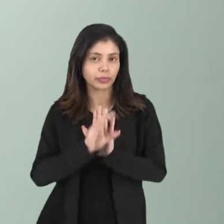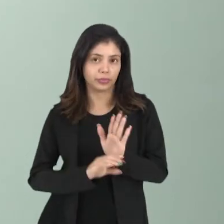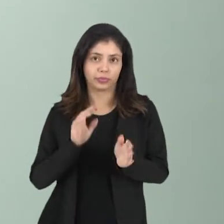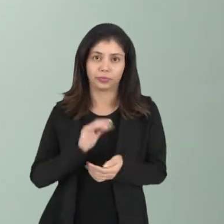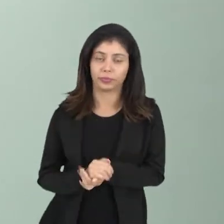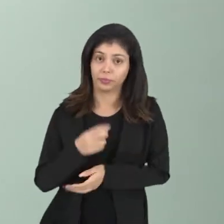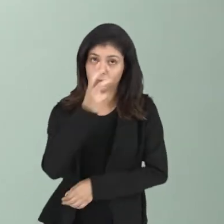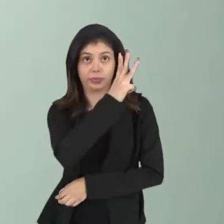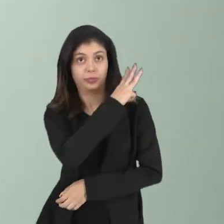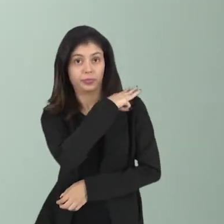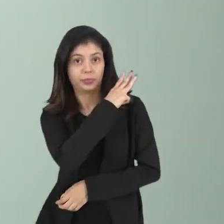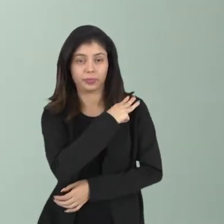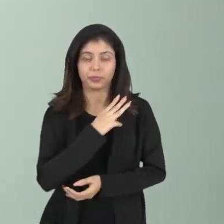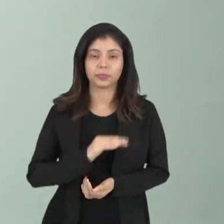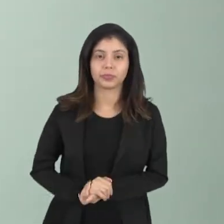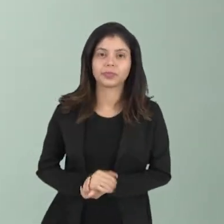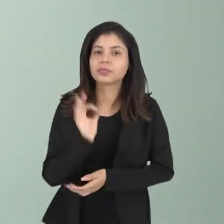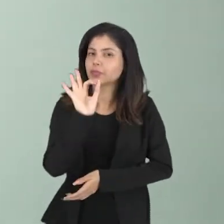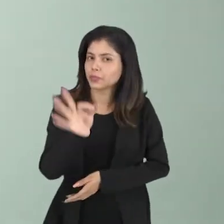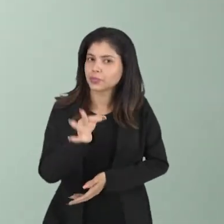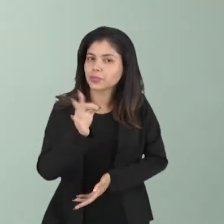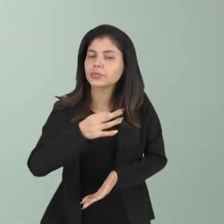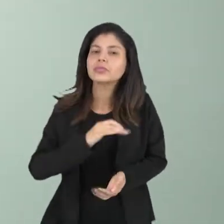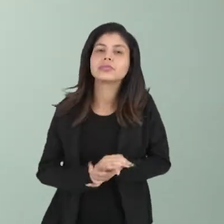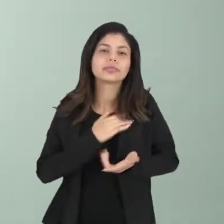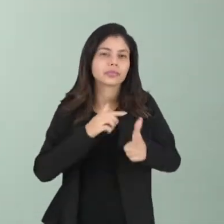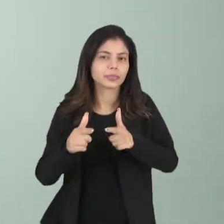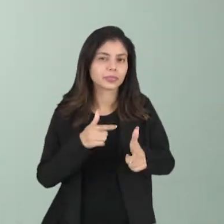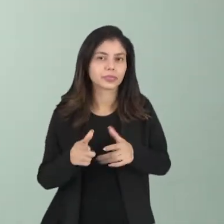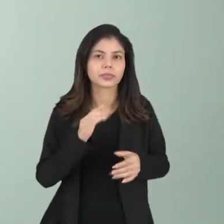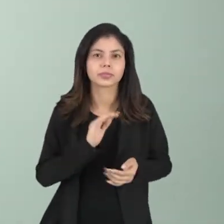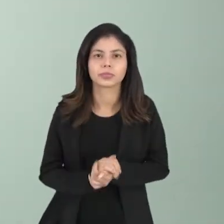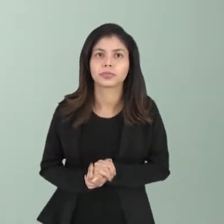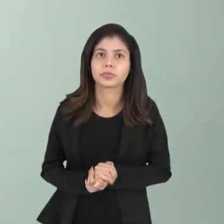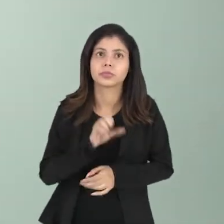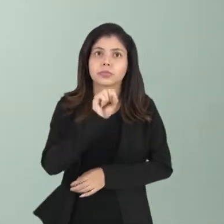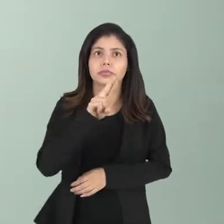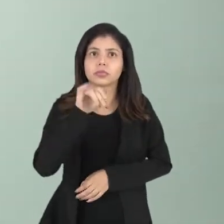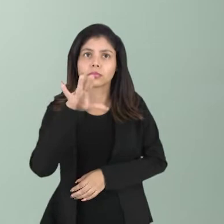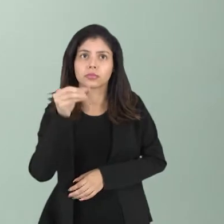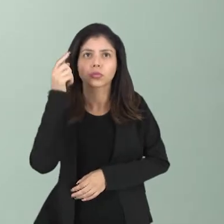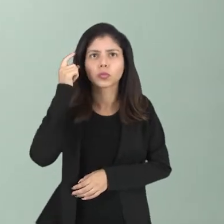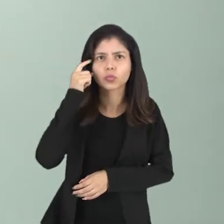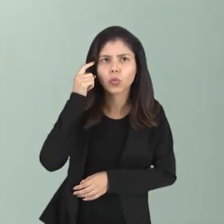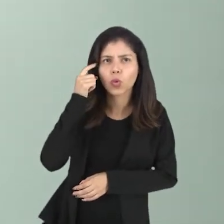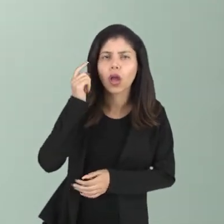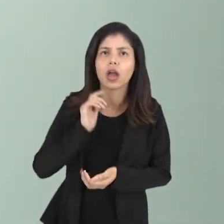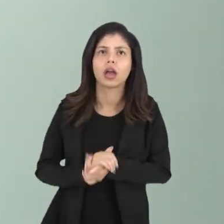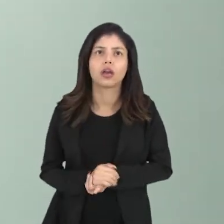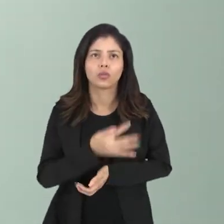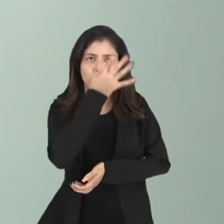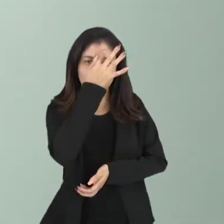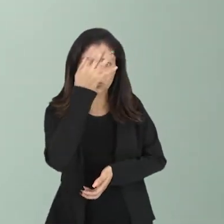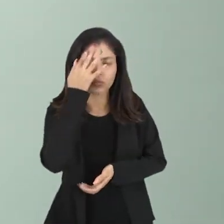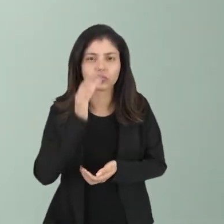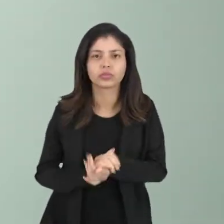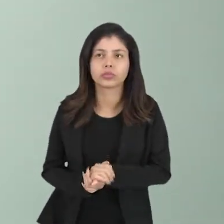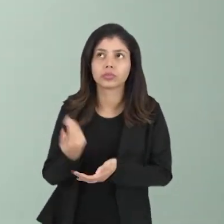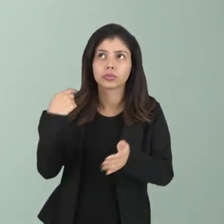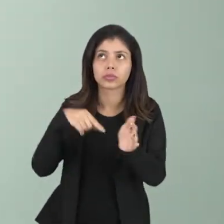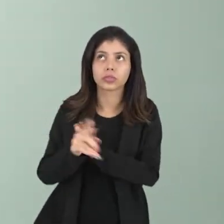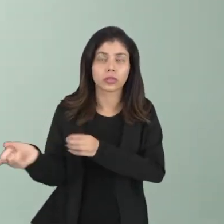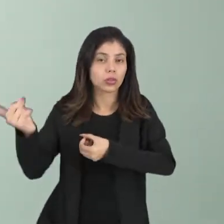de terceira série, certo? Que vamos estar trabalhando sobre o senso comum e o pensamento filosófico com